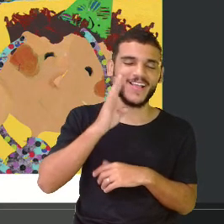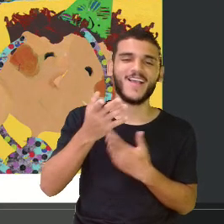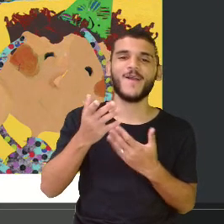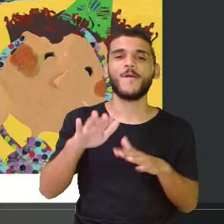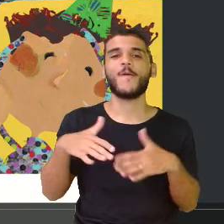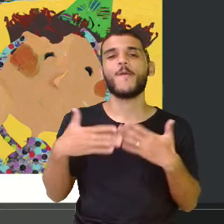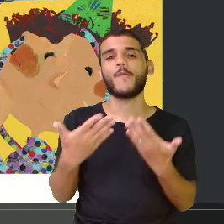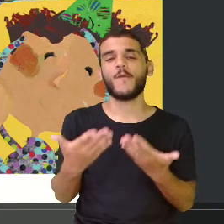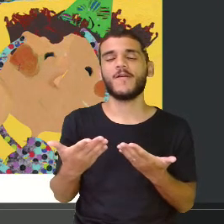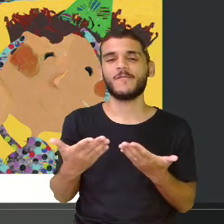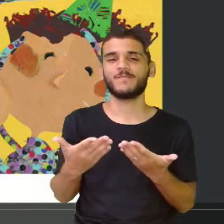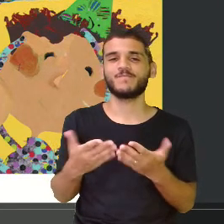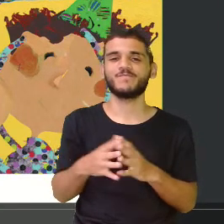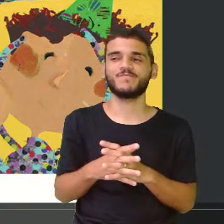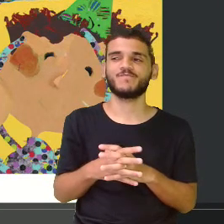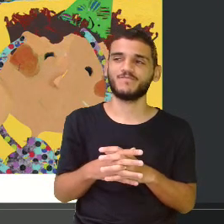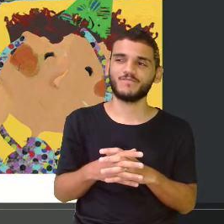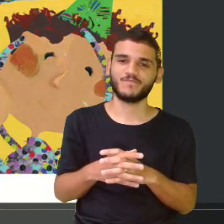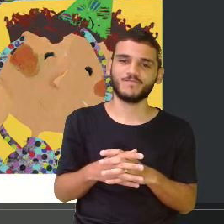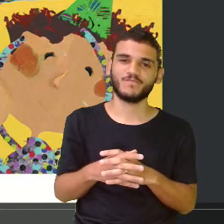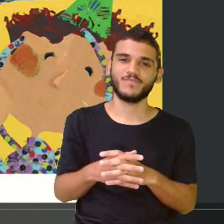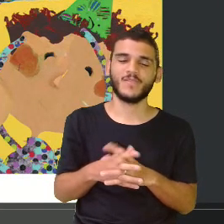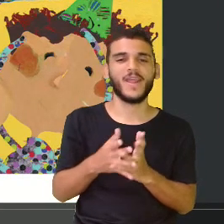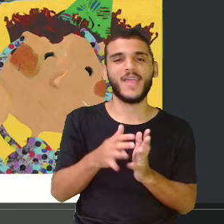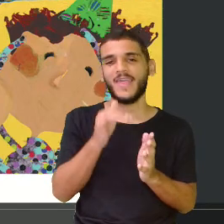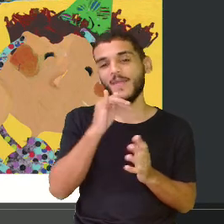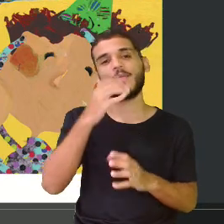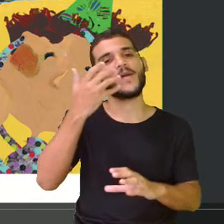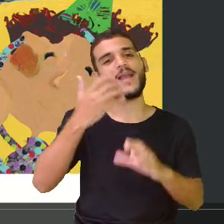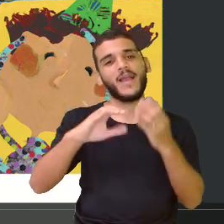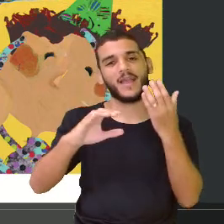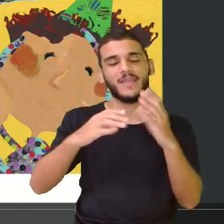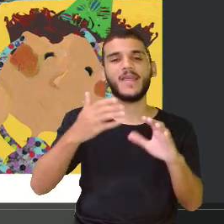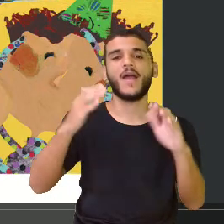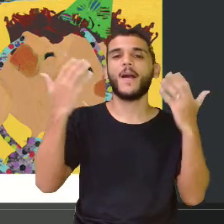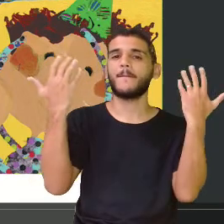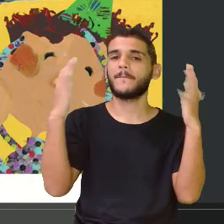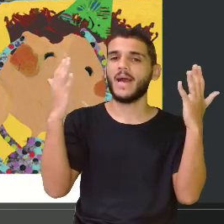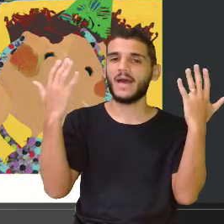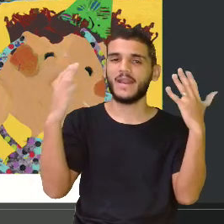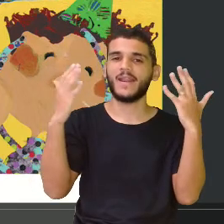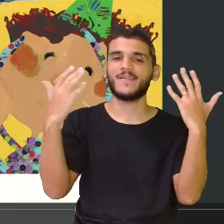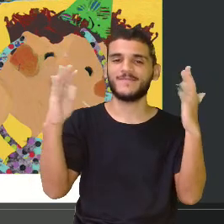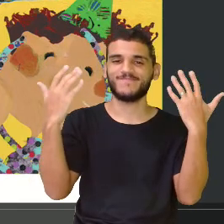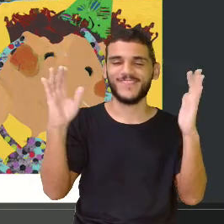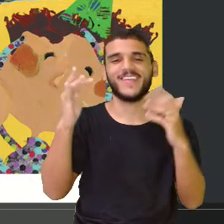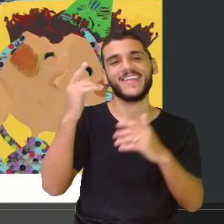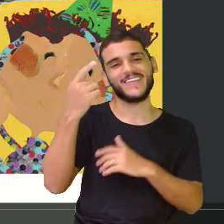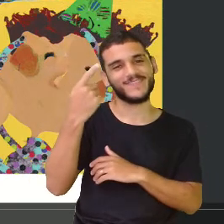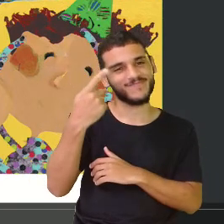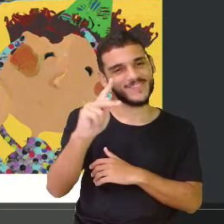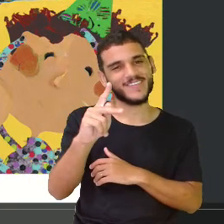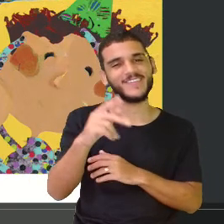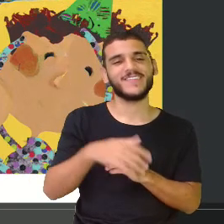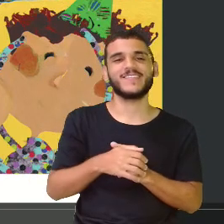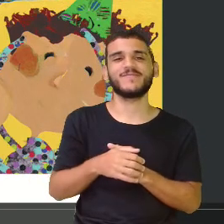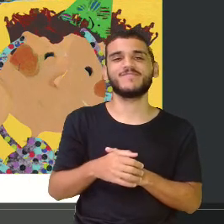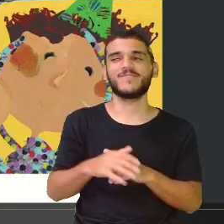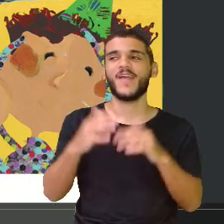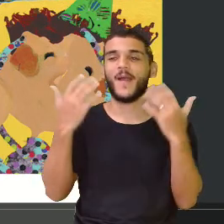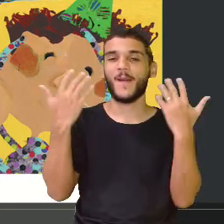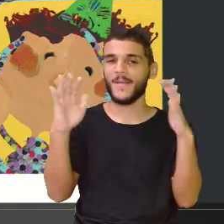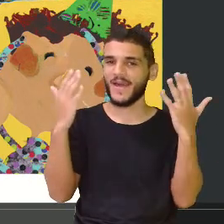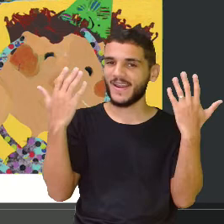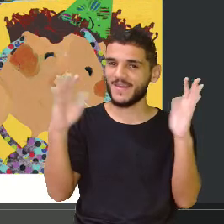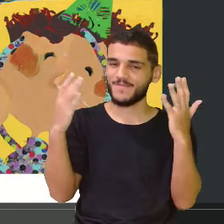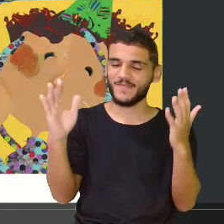soam melhor quando elas são, ó, cantadas. Parabéns para você. Parabéns é uma palavra